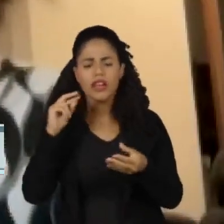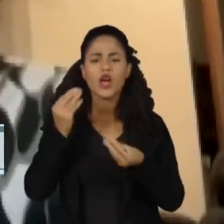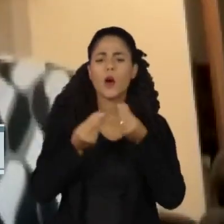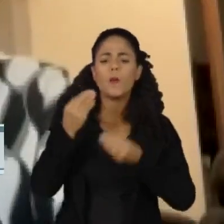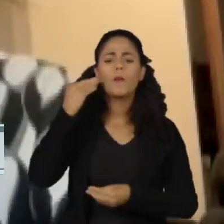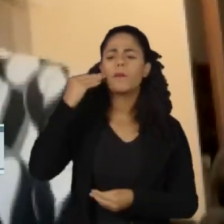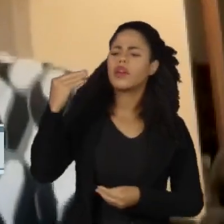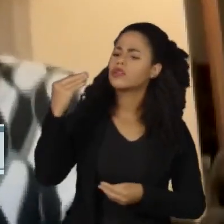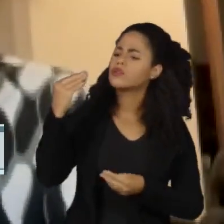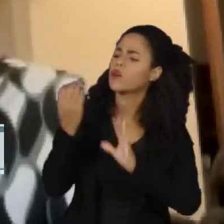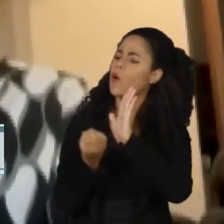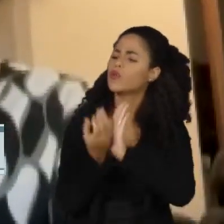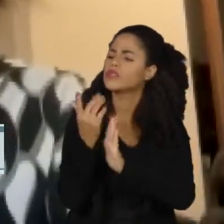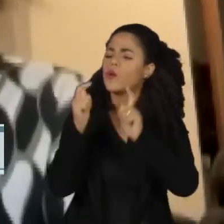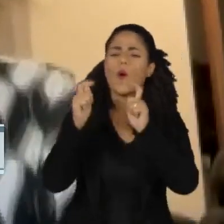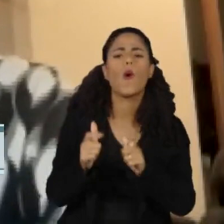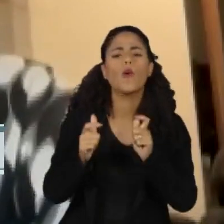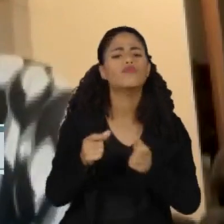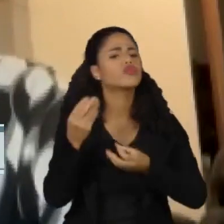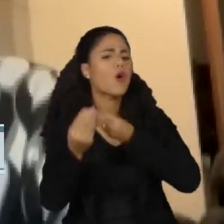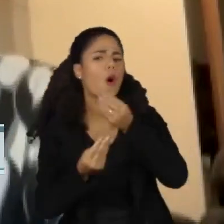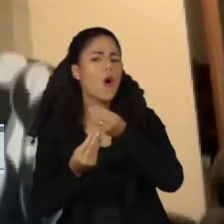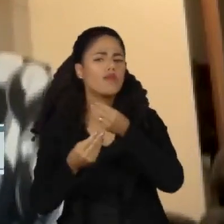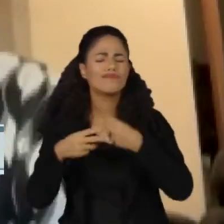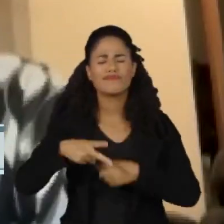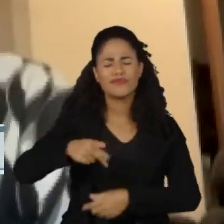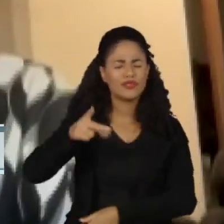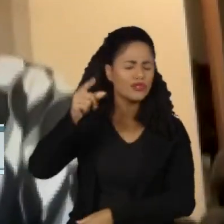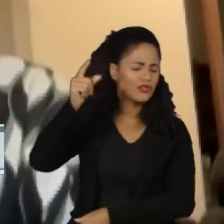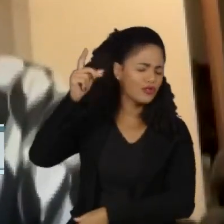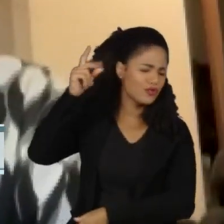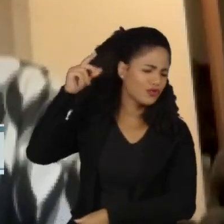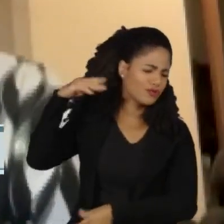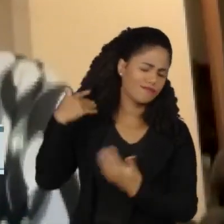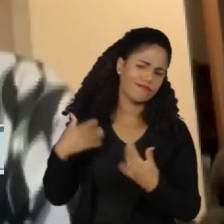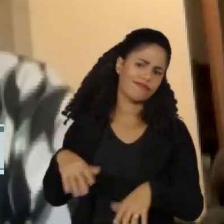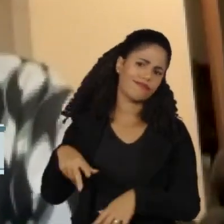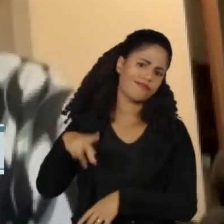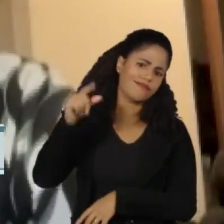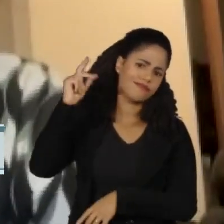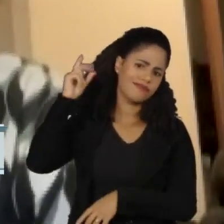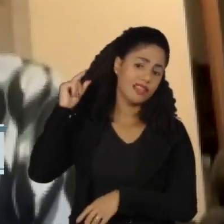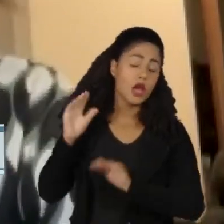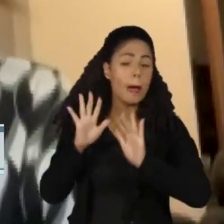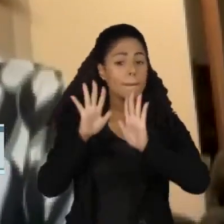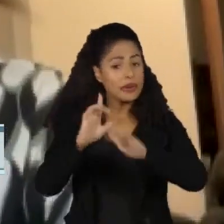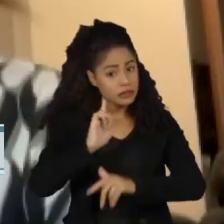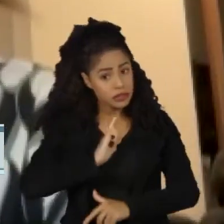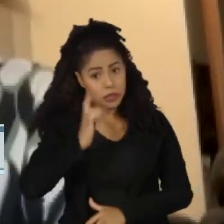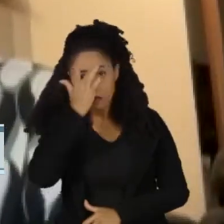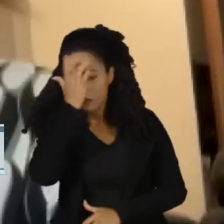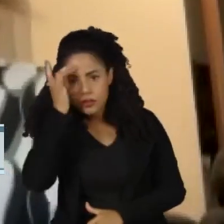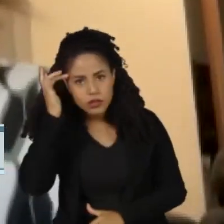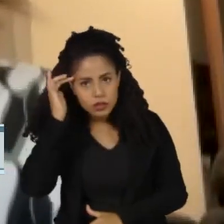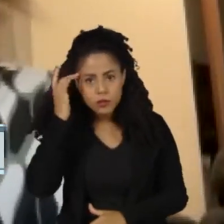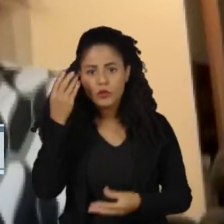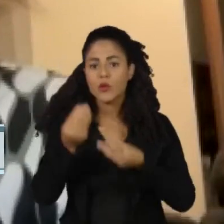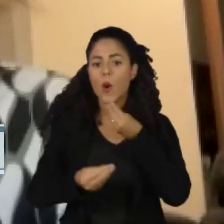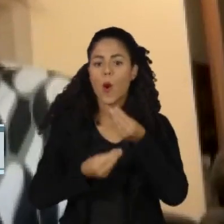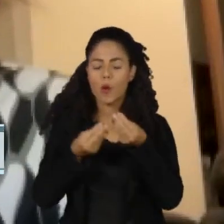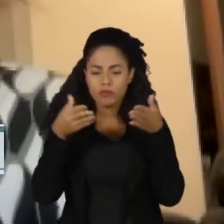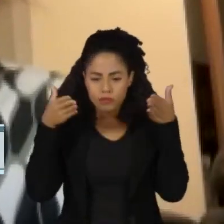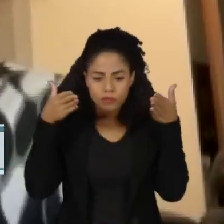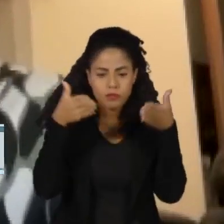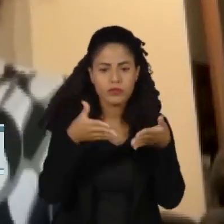é ancestral é muito antiga no entanto Há quem diga especialmente dentro da área